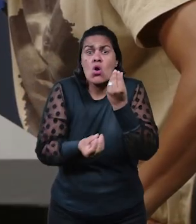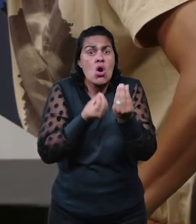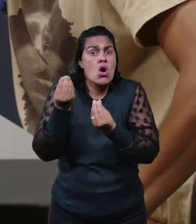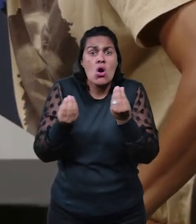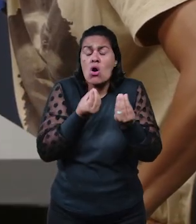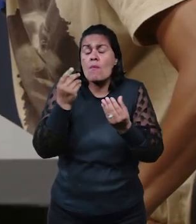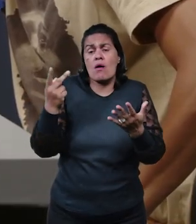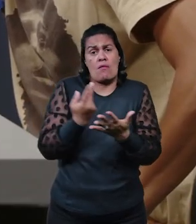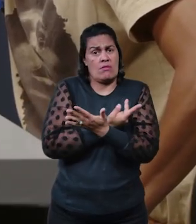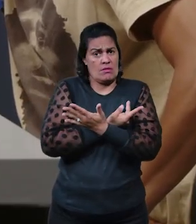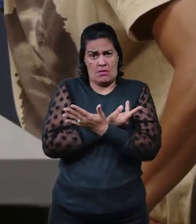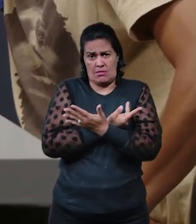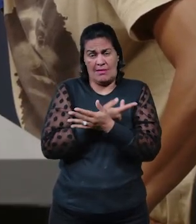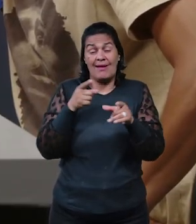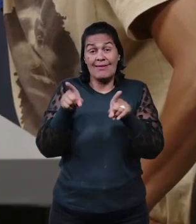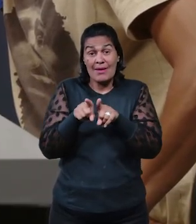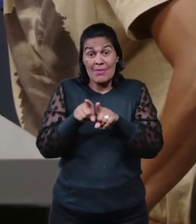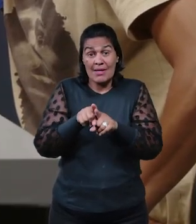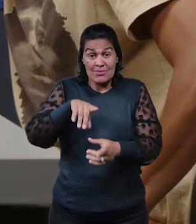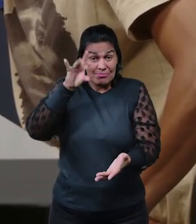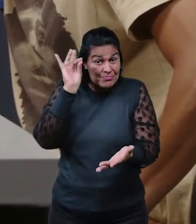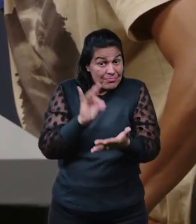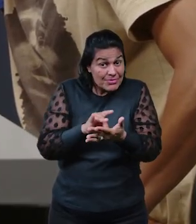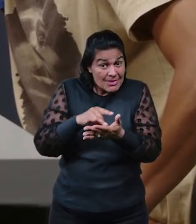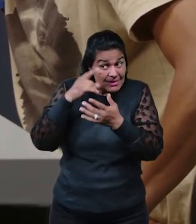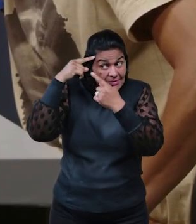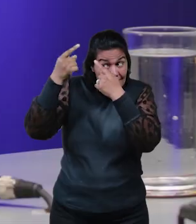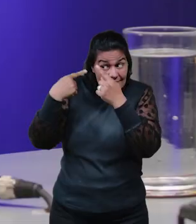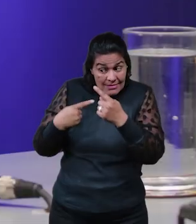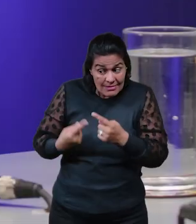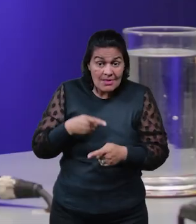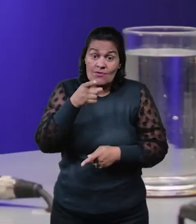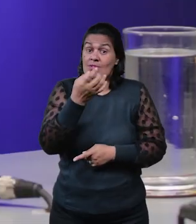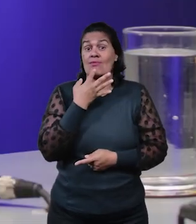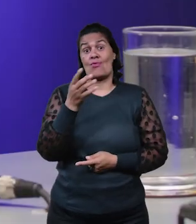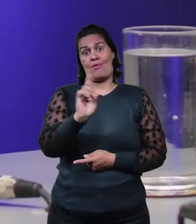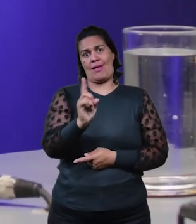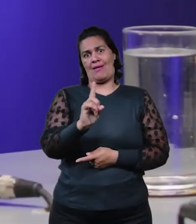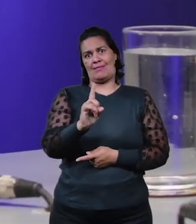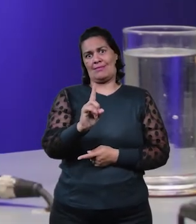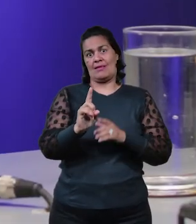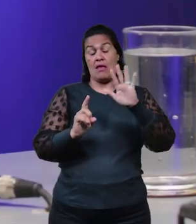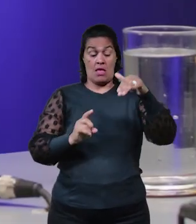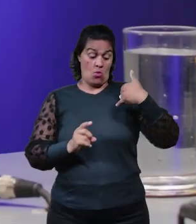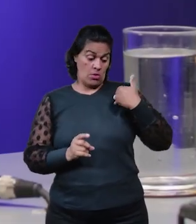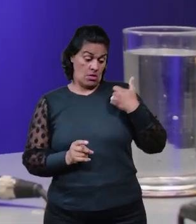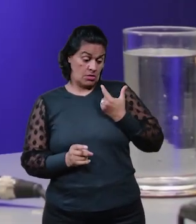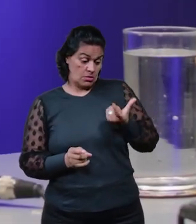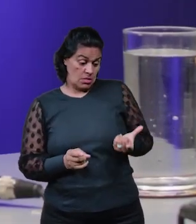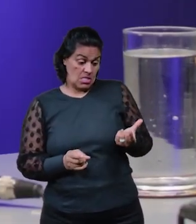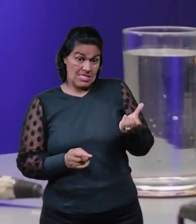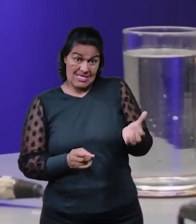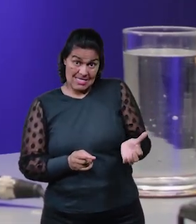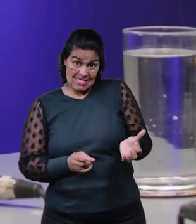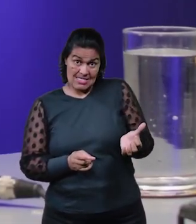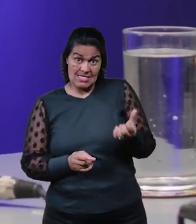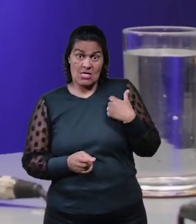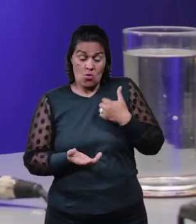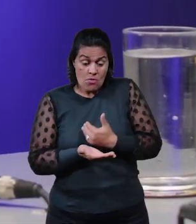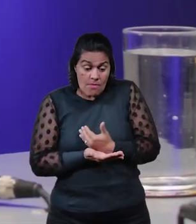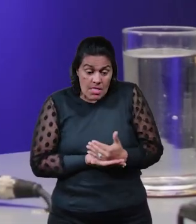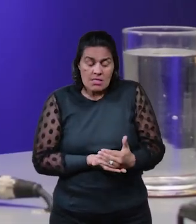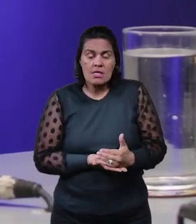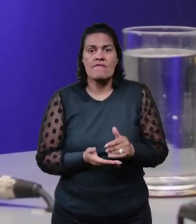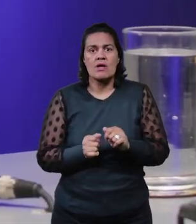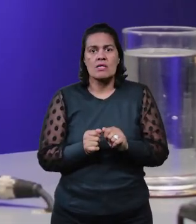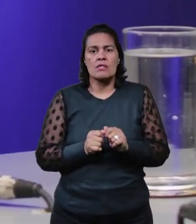cabelo natural. Eu comecei a alisar o meu cabelo mesmo, eu tinha 6 anos de idade. Então, quando eu cheguei com 15, que foi o que eu contei, que aí minha mãe pegou e falou